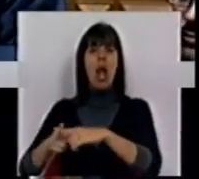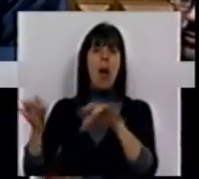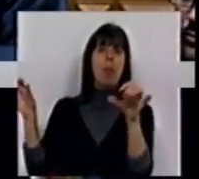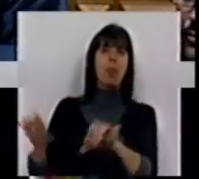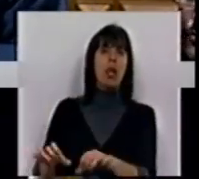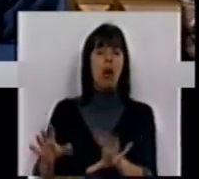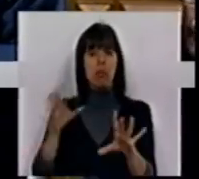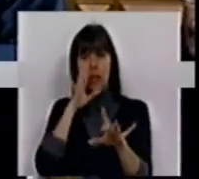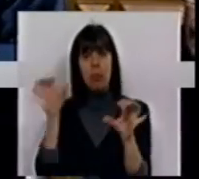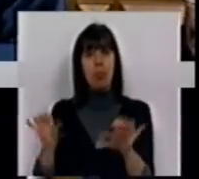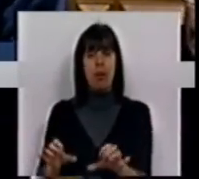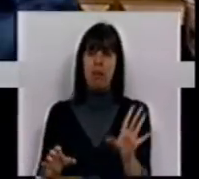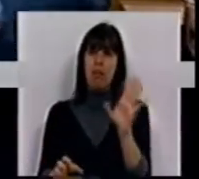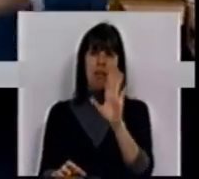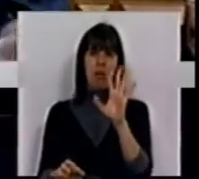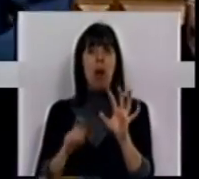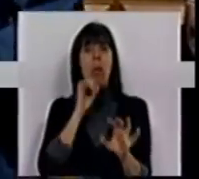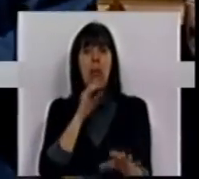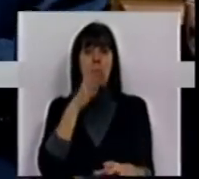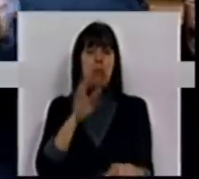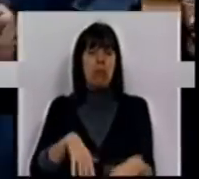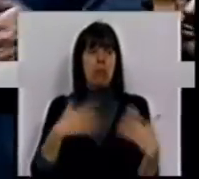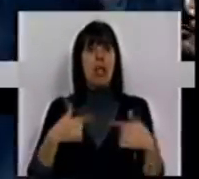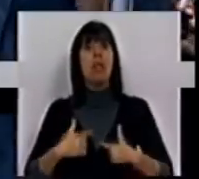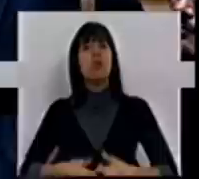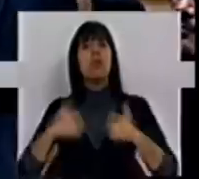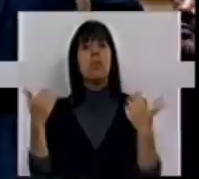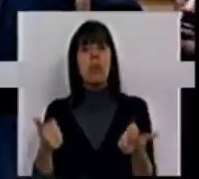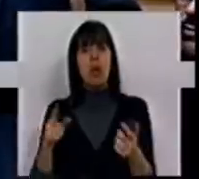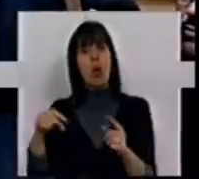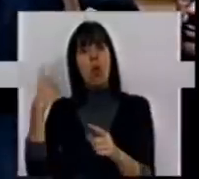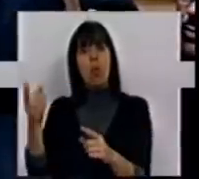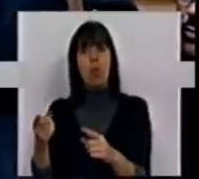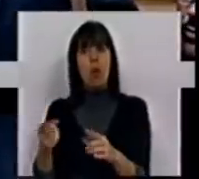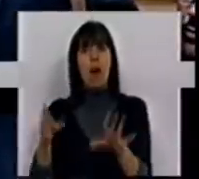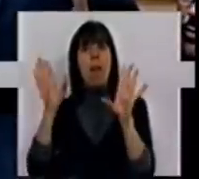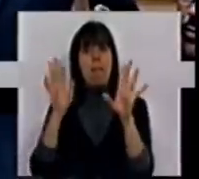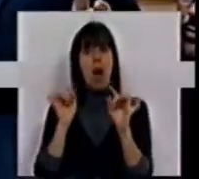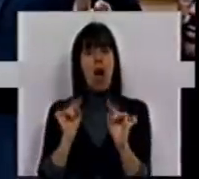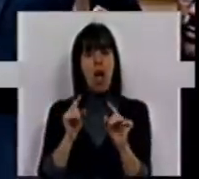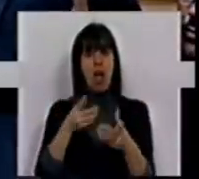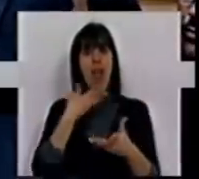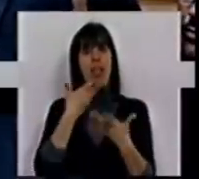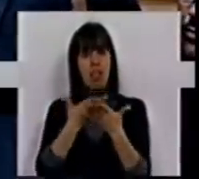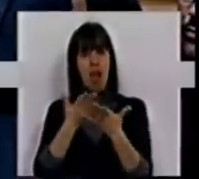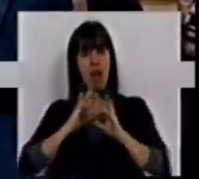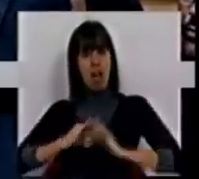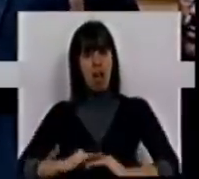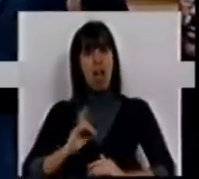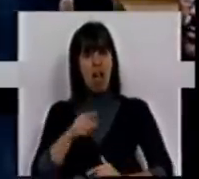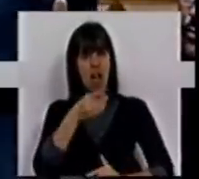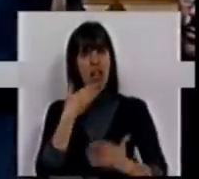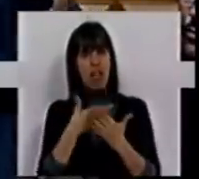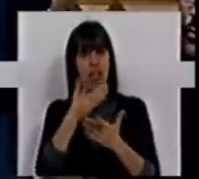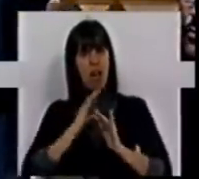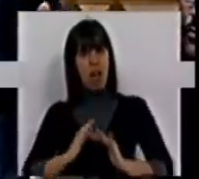estamos pior. Se está pior, até podemos dizer que estamos melhor que o Biafra. Mas é isso que o consola, Sr. Primeiro-Ministro.